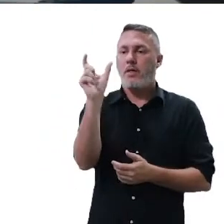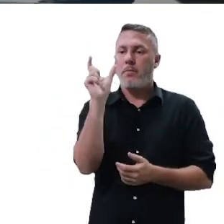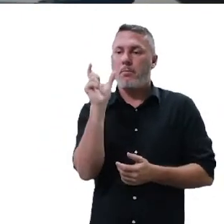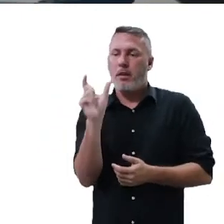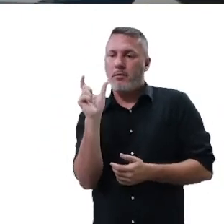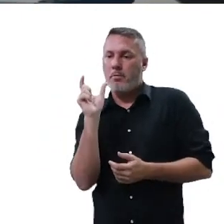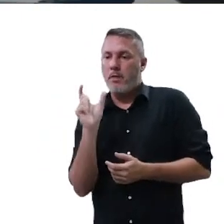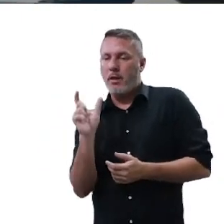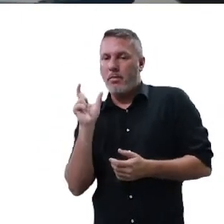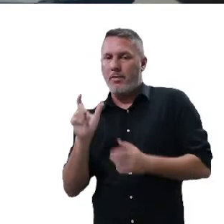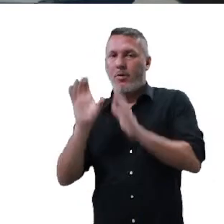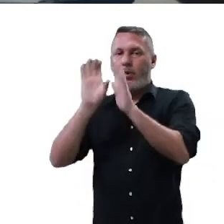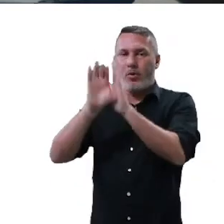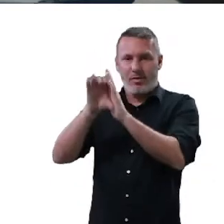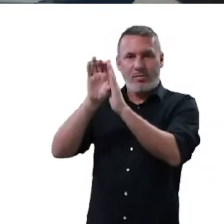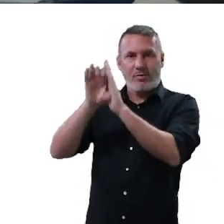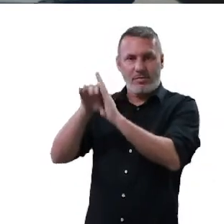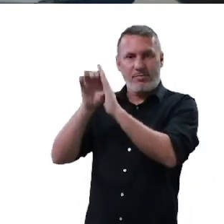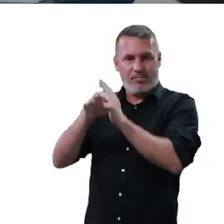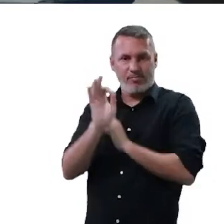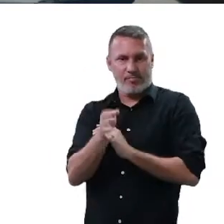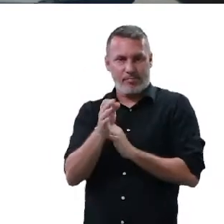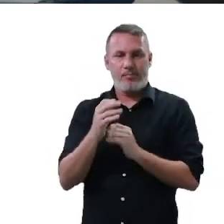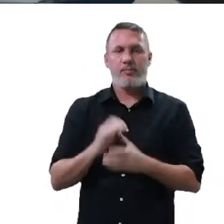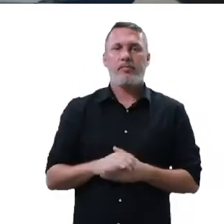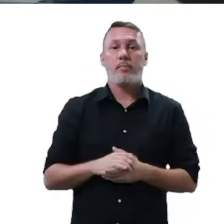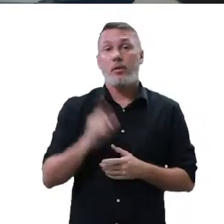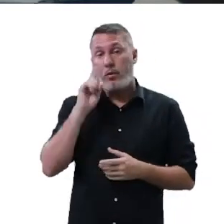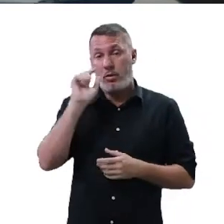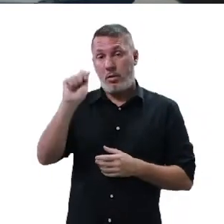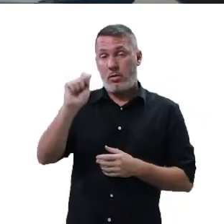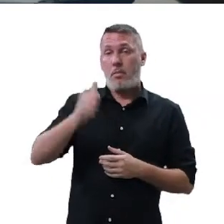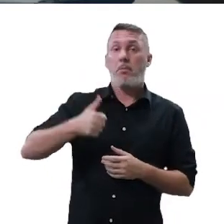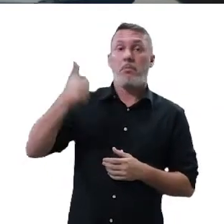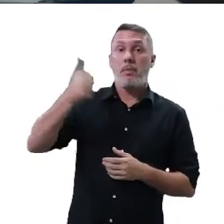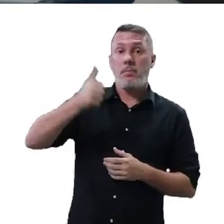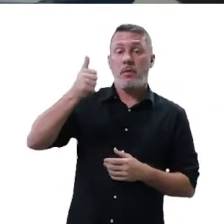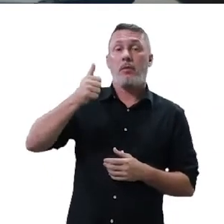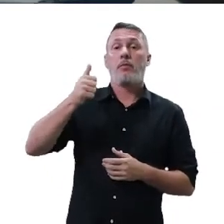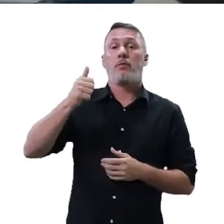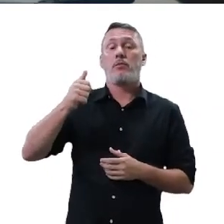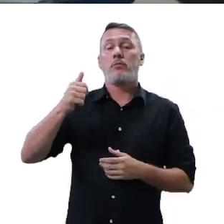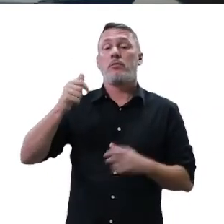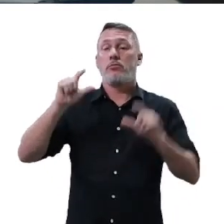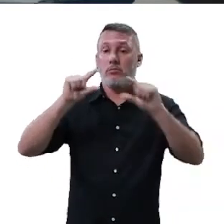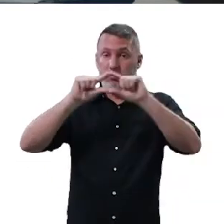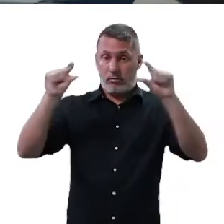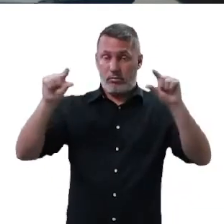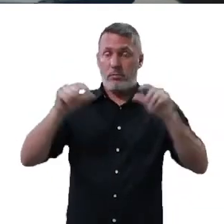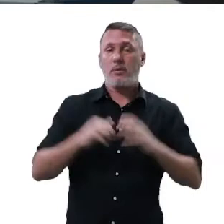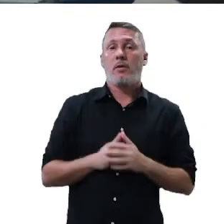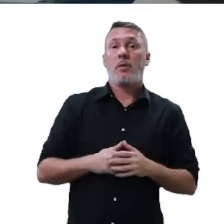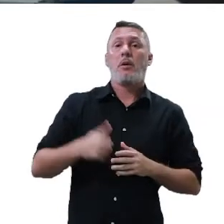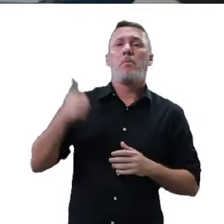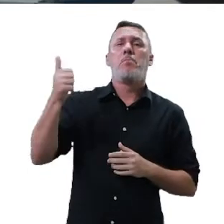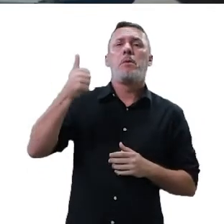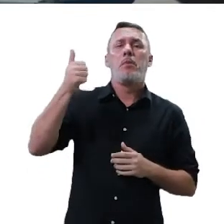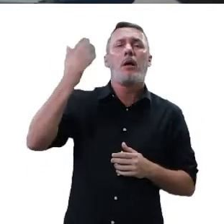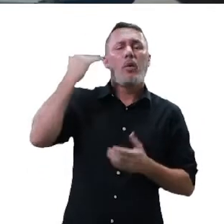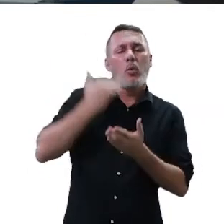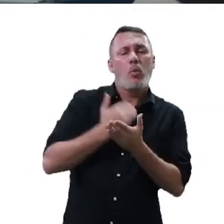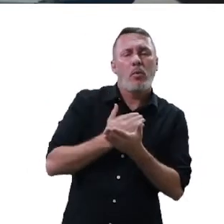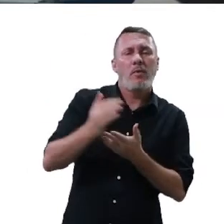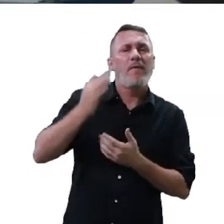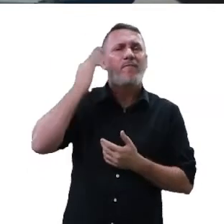uma palavra e depois explica, né, o conceito, certo? Então vamos lá. Os primeiros filósofos da antiguidade clássica se preocupavam